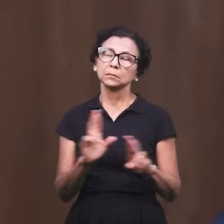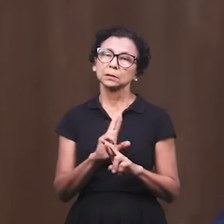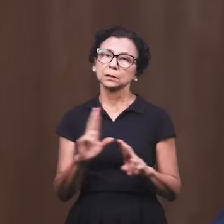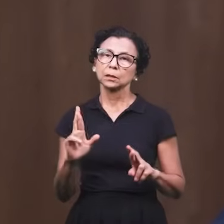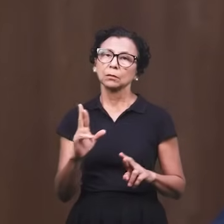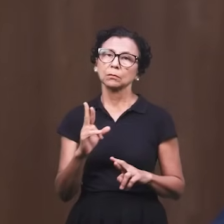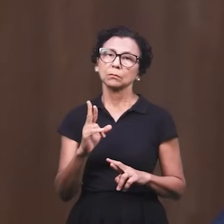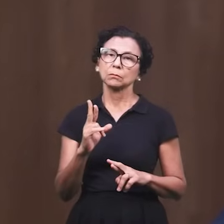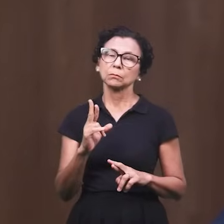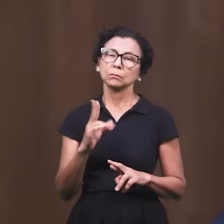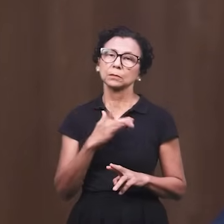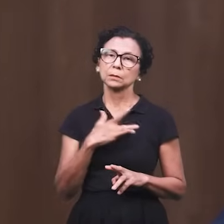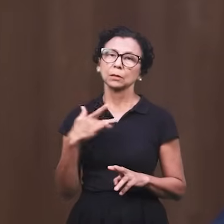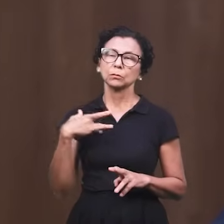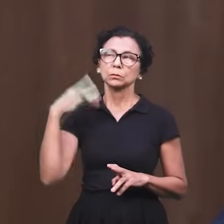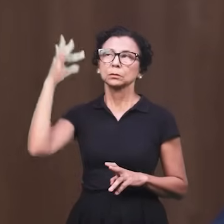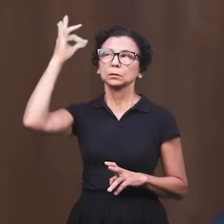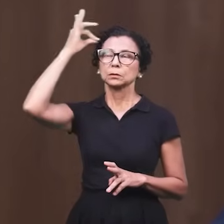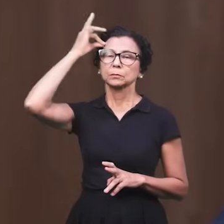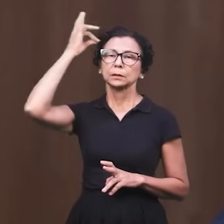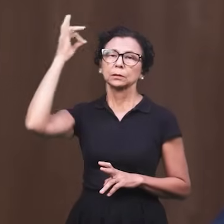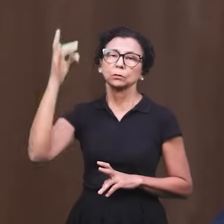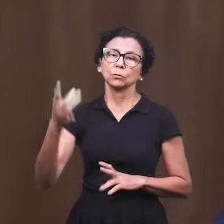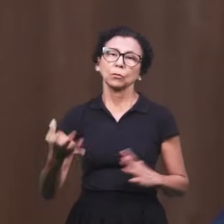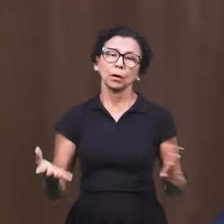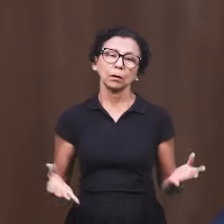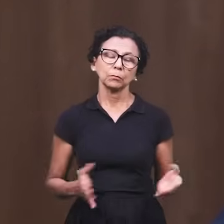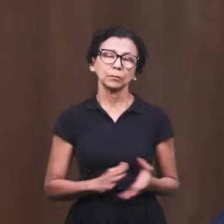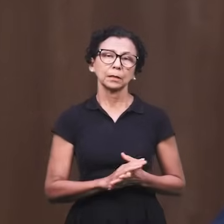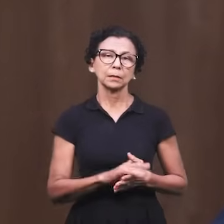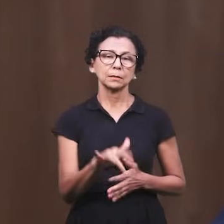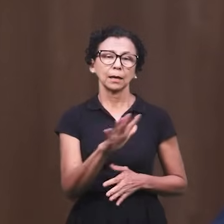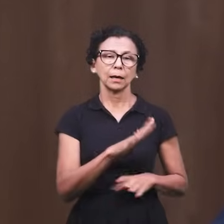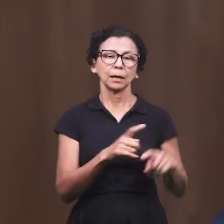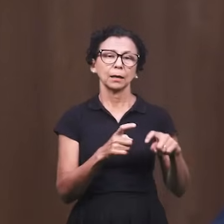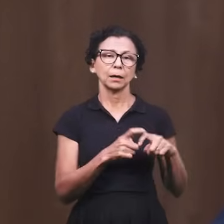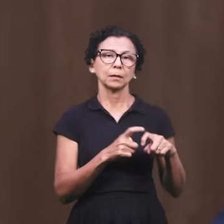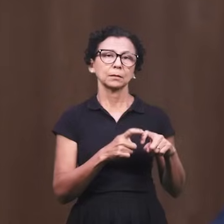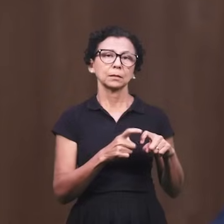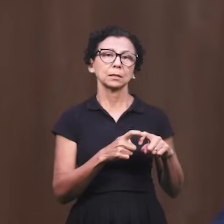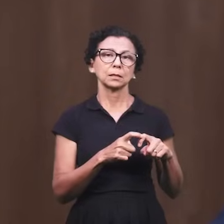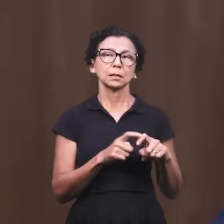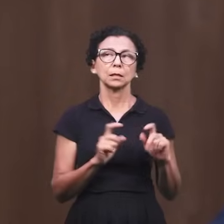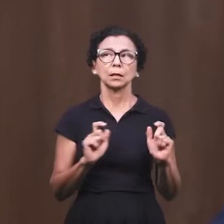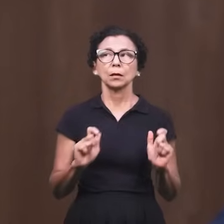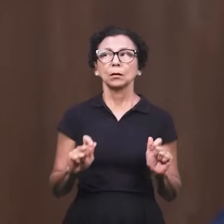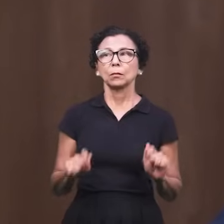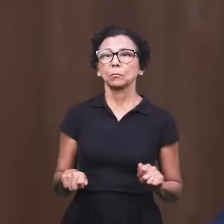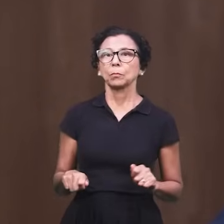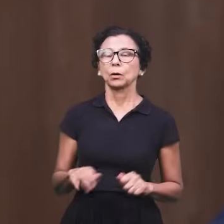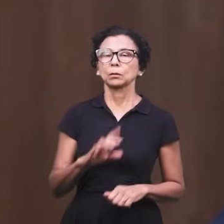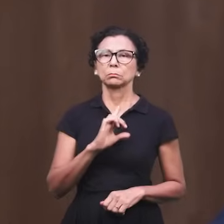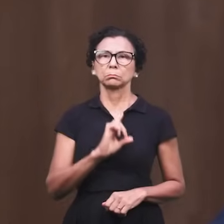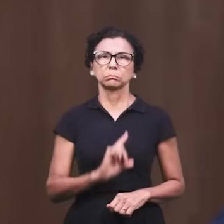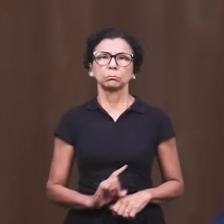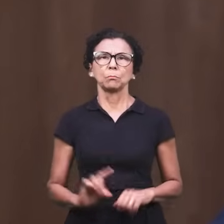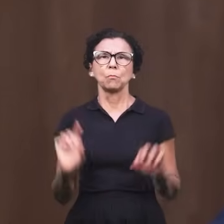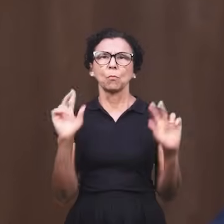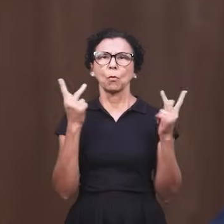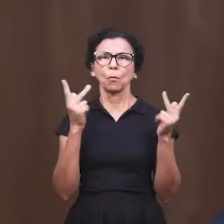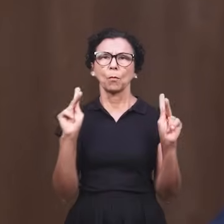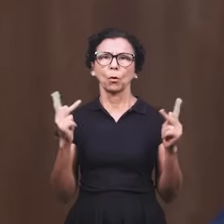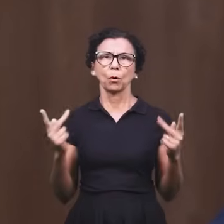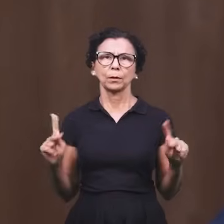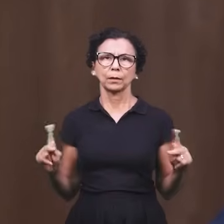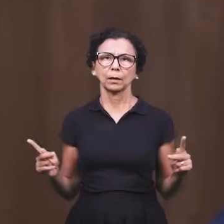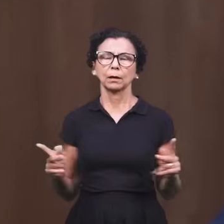temos de saber, isso é mais do que patente hoje para a medicina, a depressão muitas vezes pode ser consequência de um problema